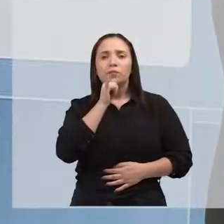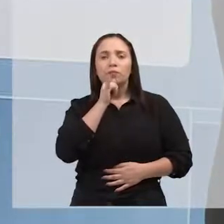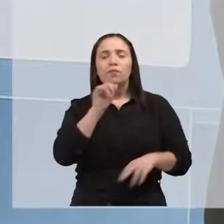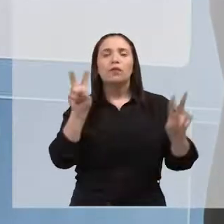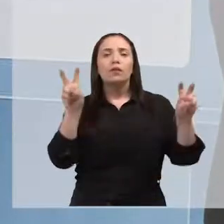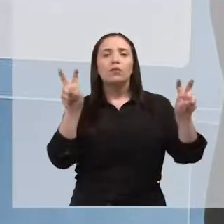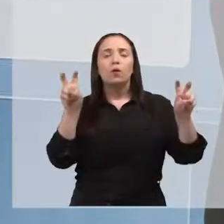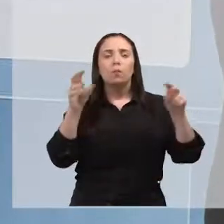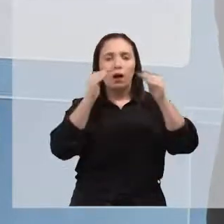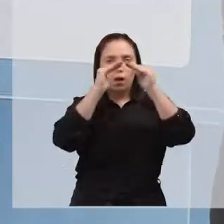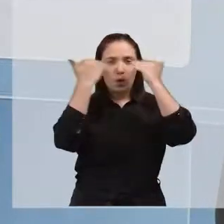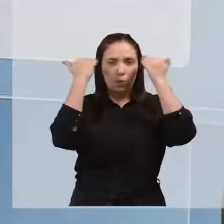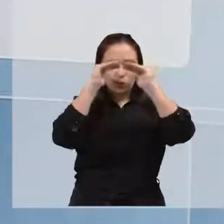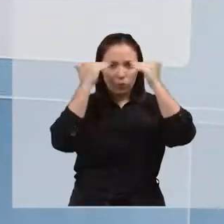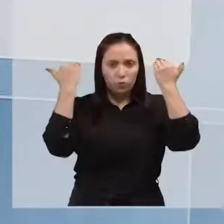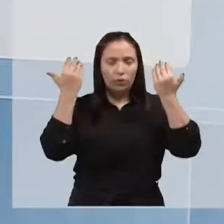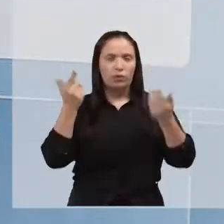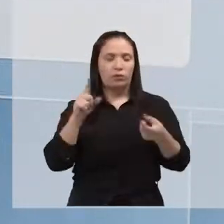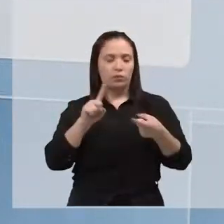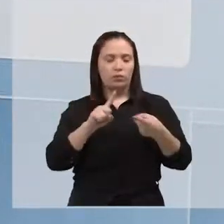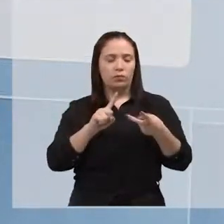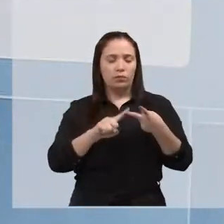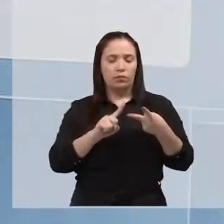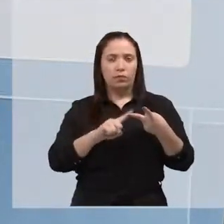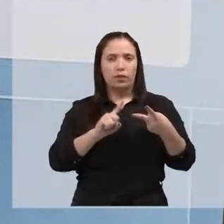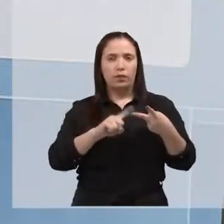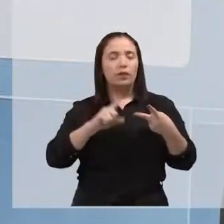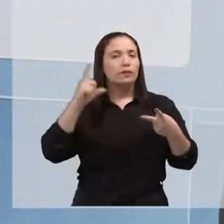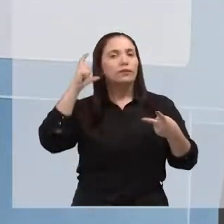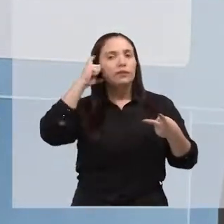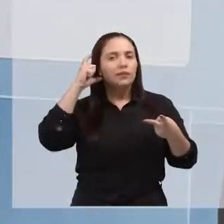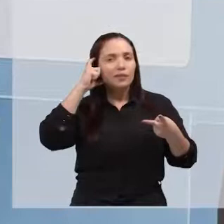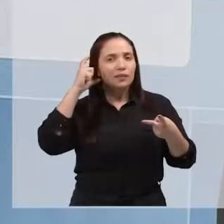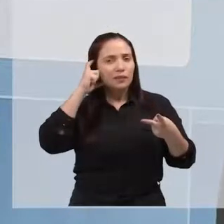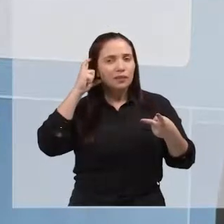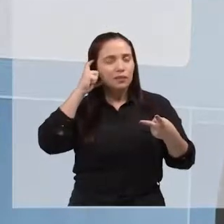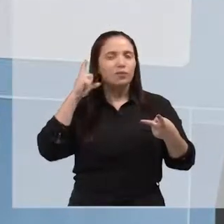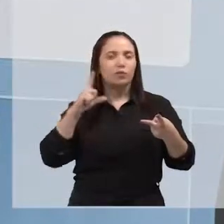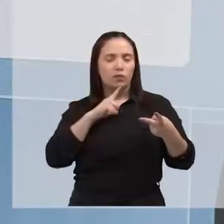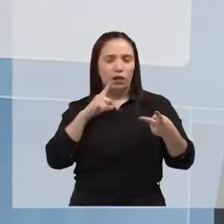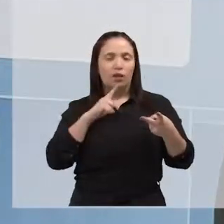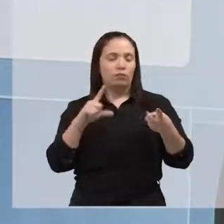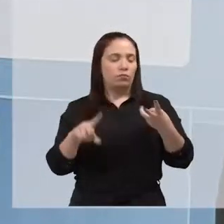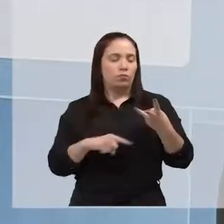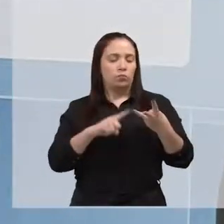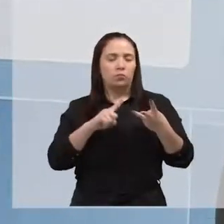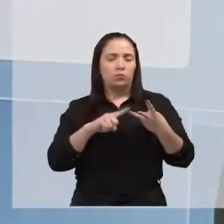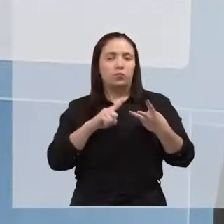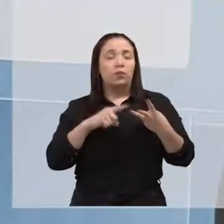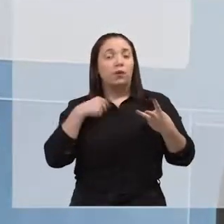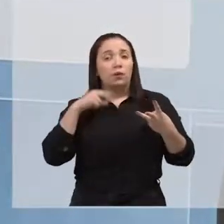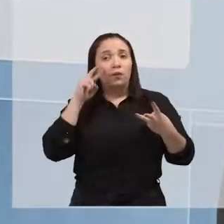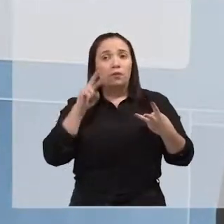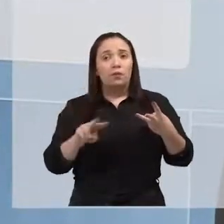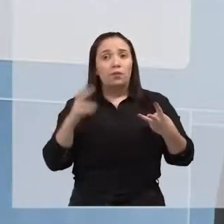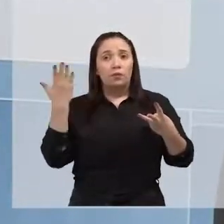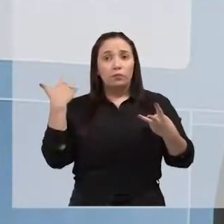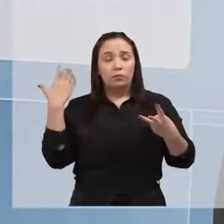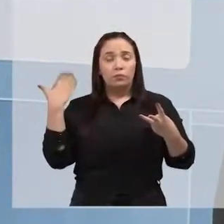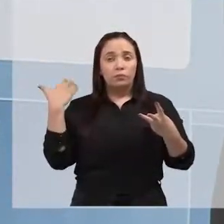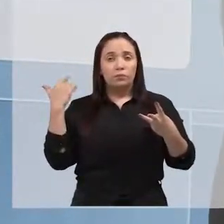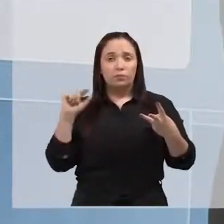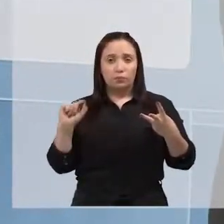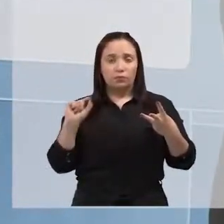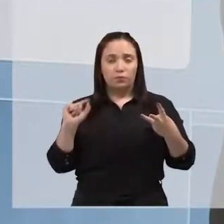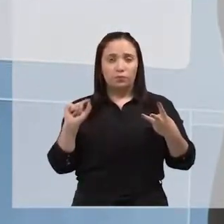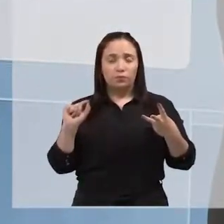denúncia do Eunício, tem aquela história da denúncia contra o ex-governador Cid Gomes, né? E eu vi claramente essa semana